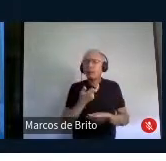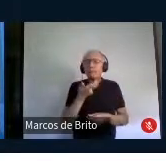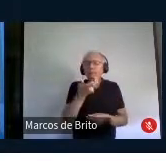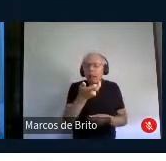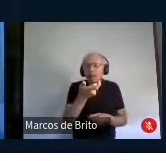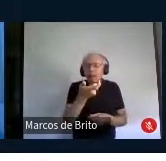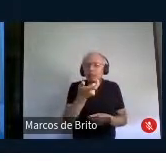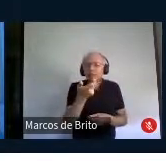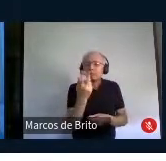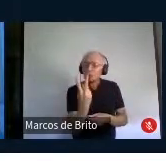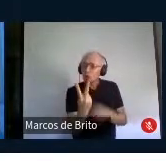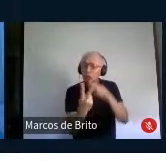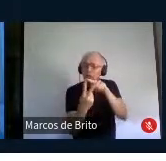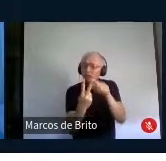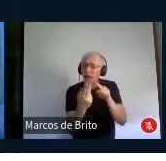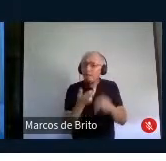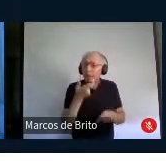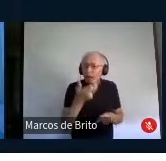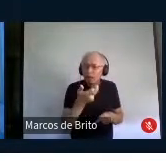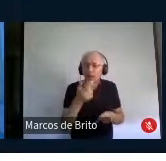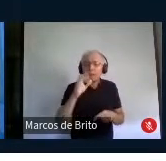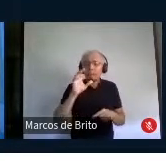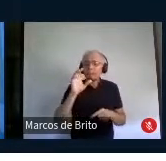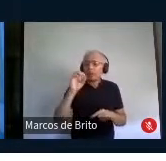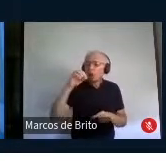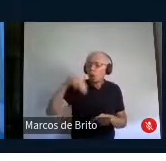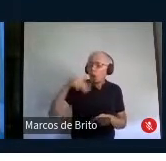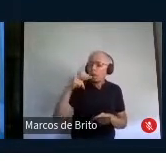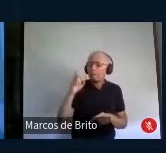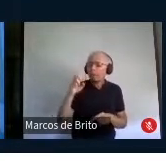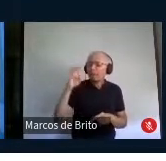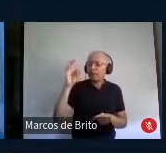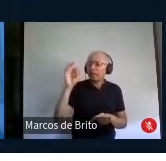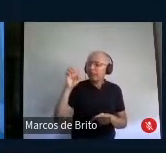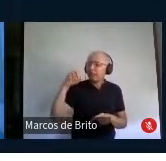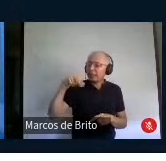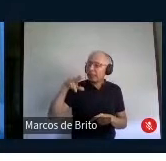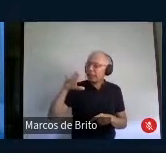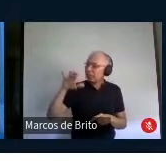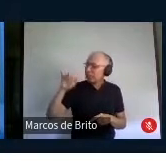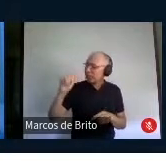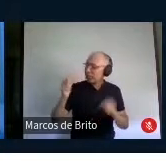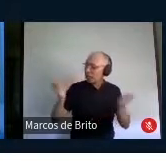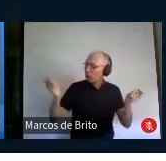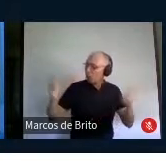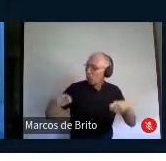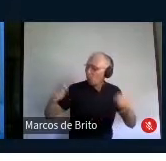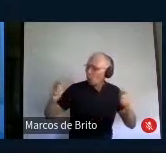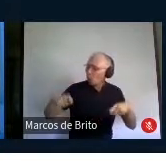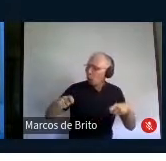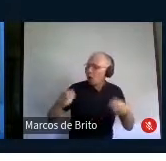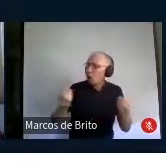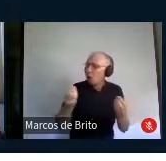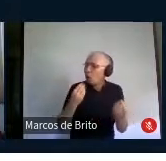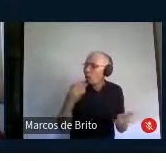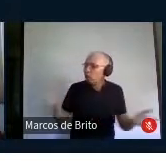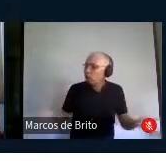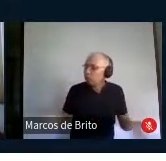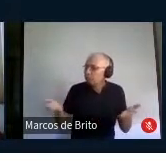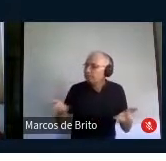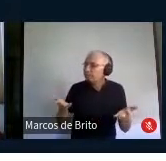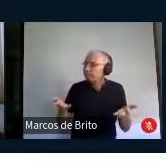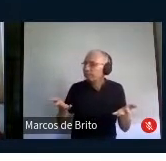Então, 2 deles tinham como objetivo permitir as competências e auxiliar nas competências.